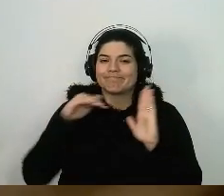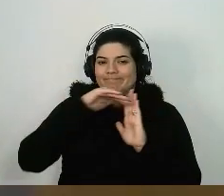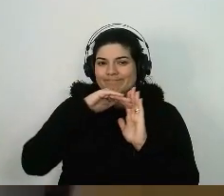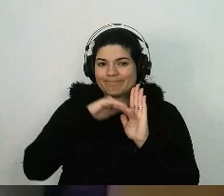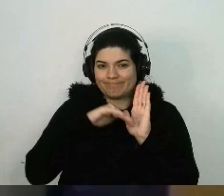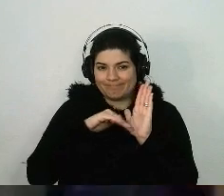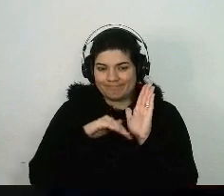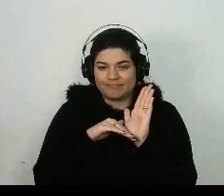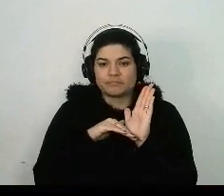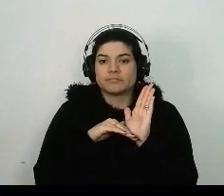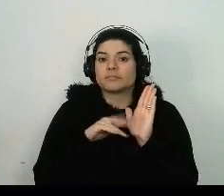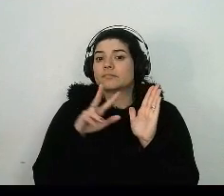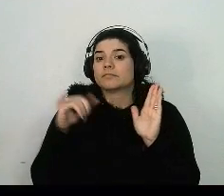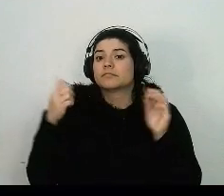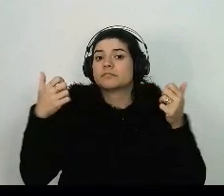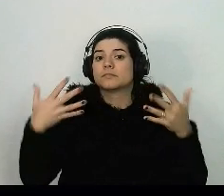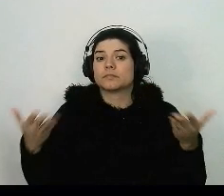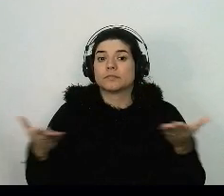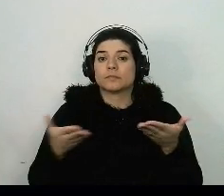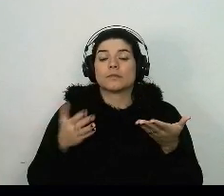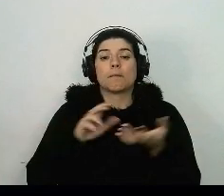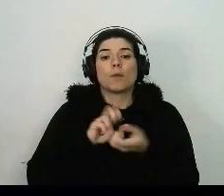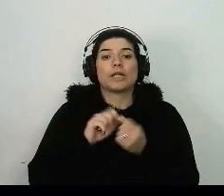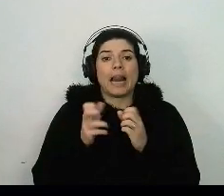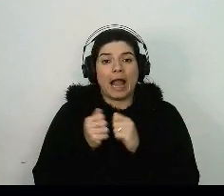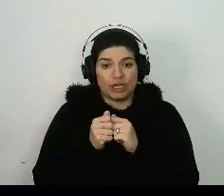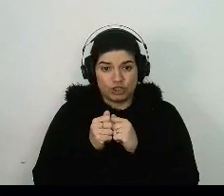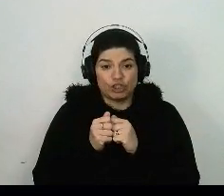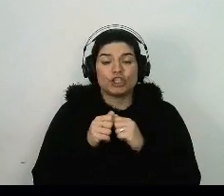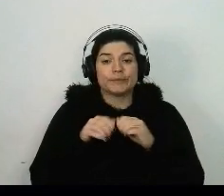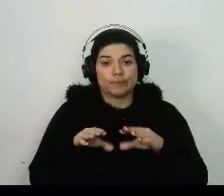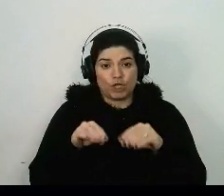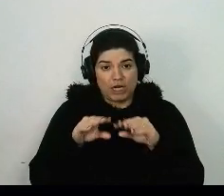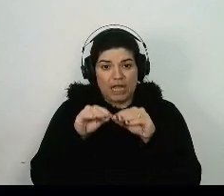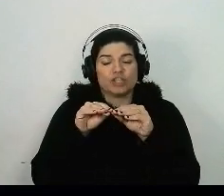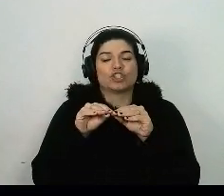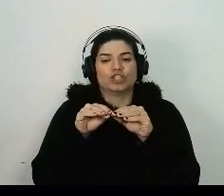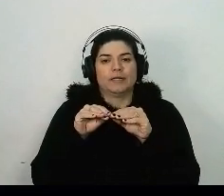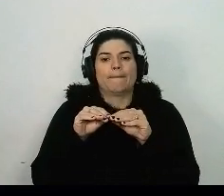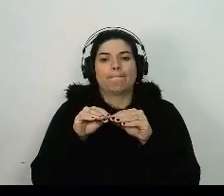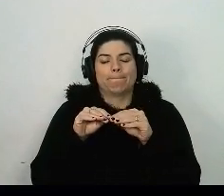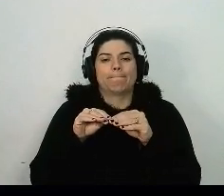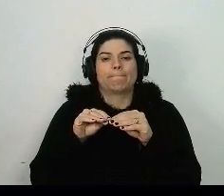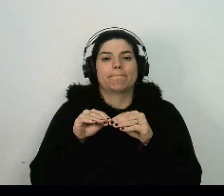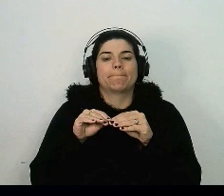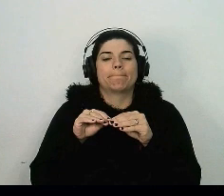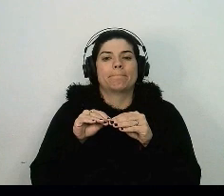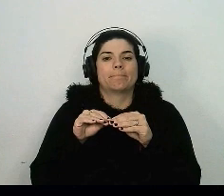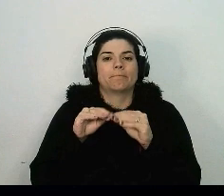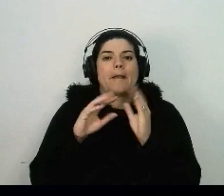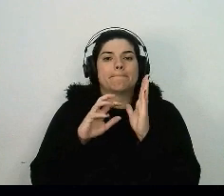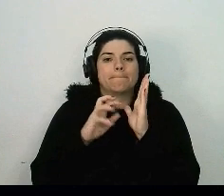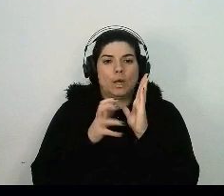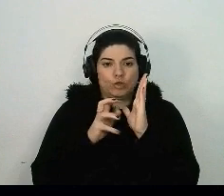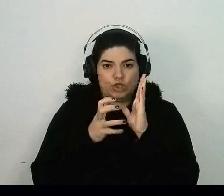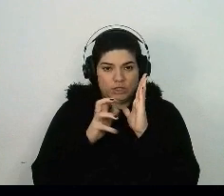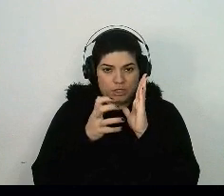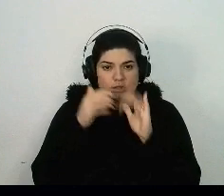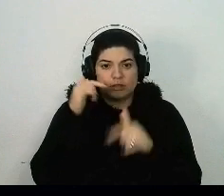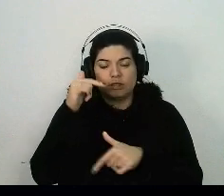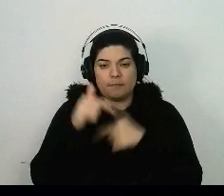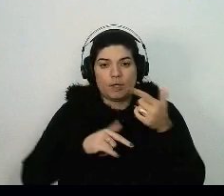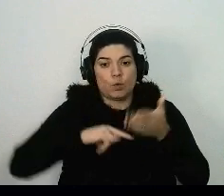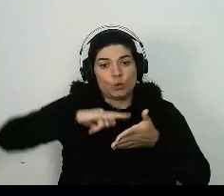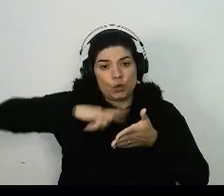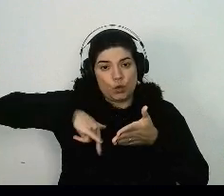A gente vai falar um pouquinho sobre modelagem de banco de dados orientada a documentos, trabalhando com grandes volumes, né? Então, assim, eu sou a Vanessa,